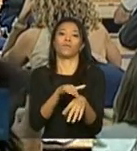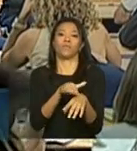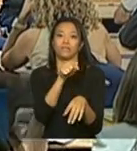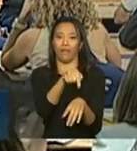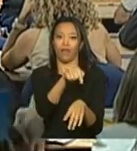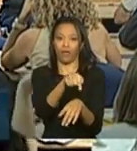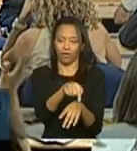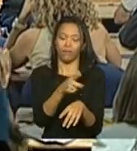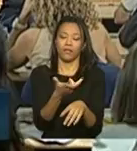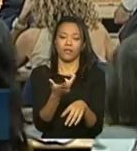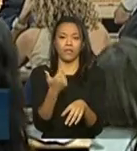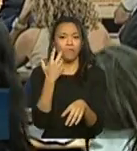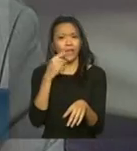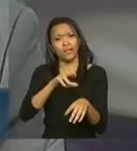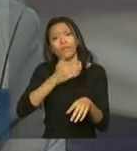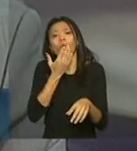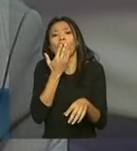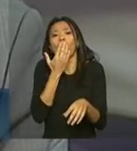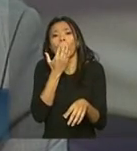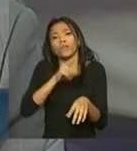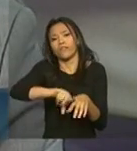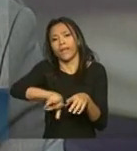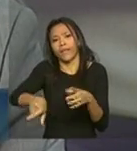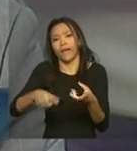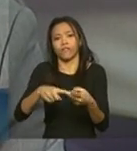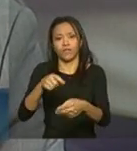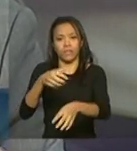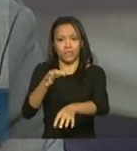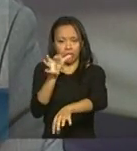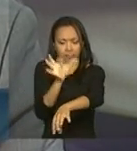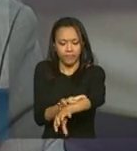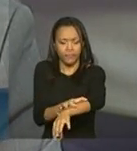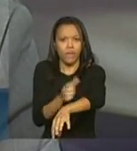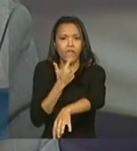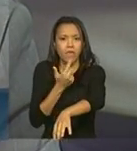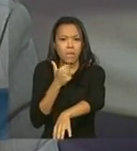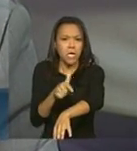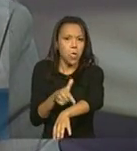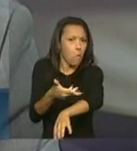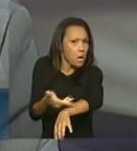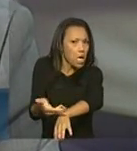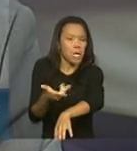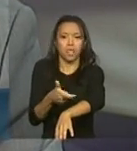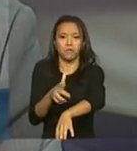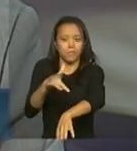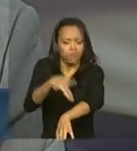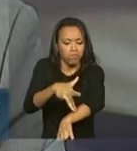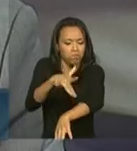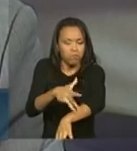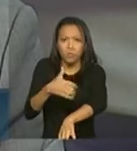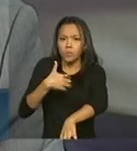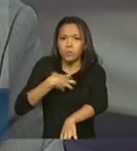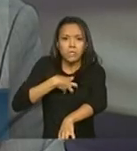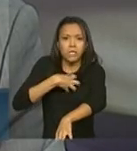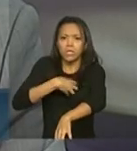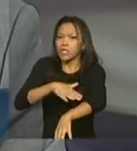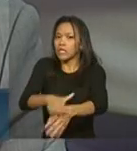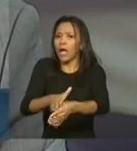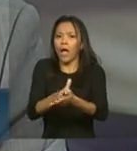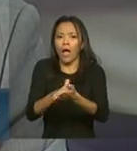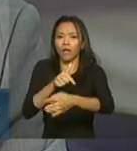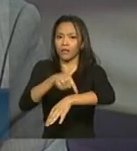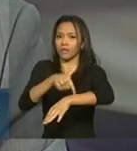manchas de diferentes colorações, perda de sensibilidade térmica, tátil, podem significar a